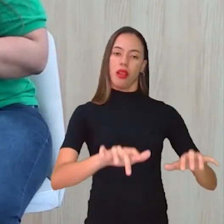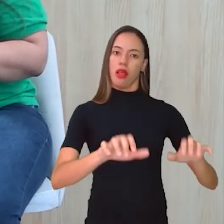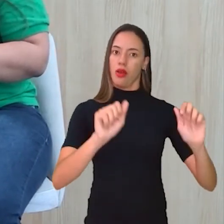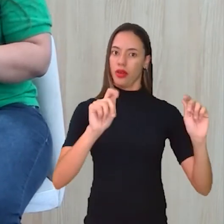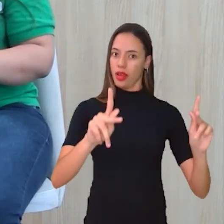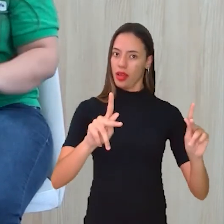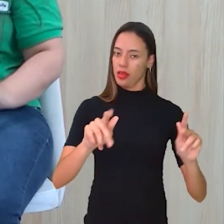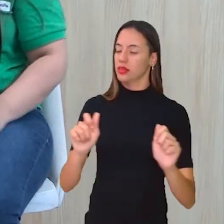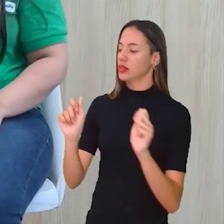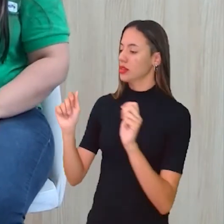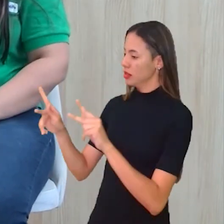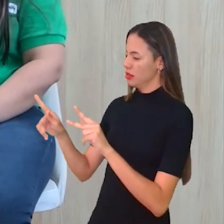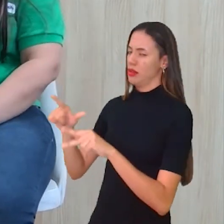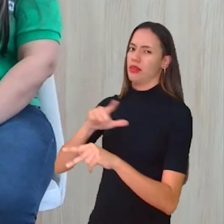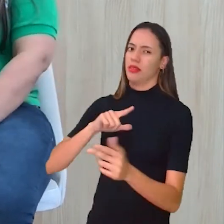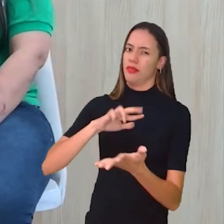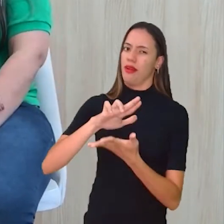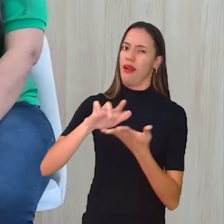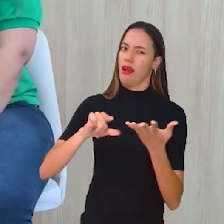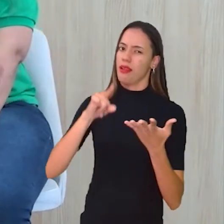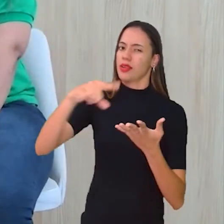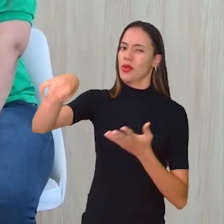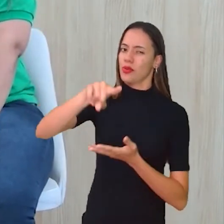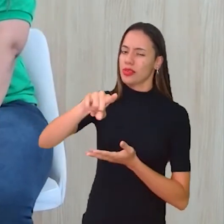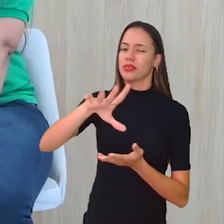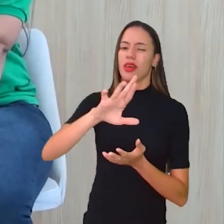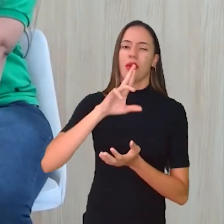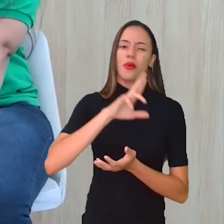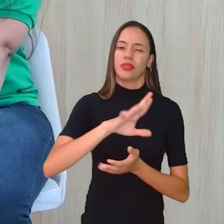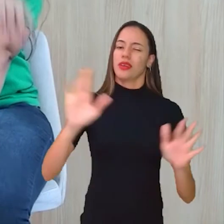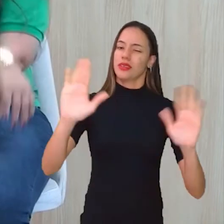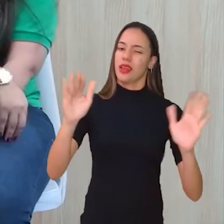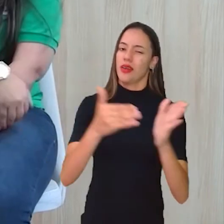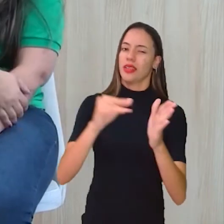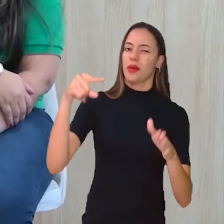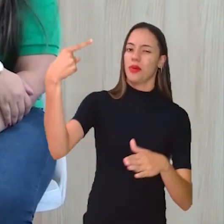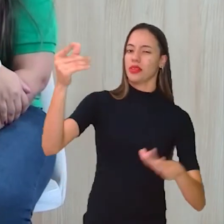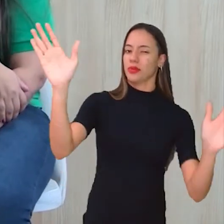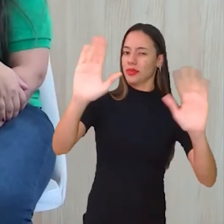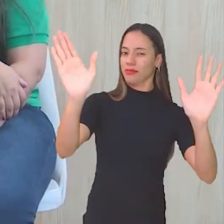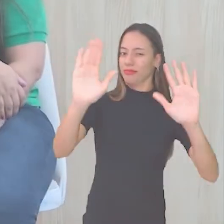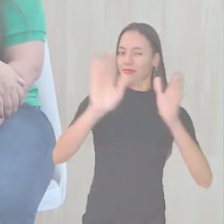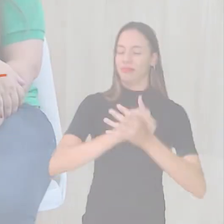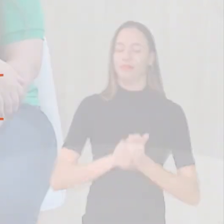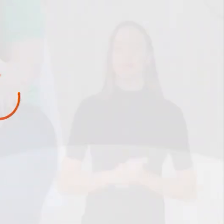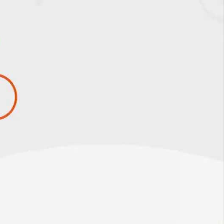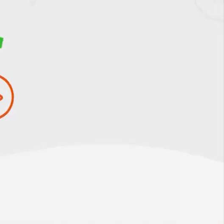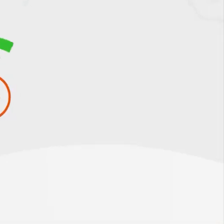certo? Ok? Tem muita coisa para ele fazer. Tem, vamos embora. Então, tchau, gente, até a próxima. Tchau, tchau.